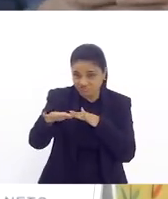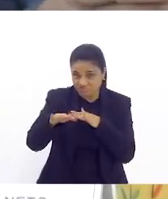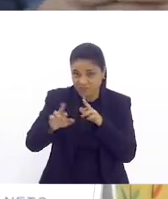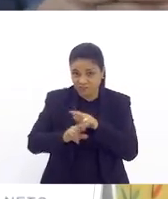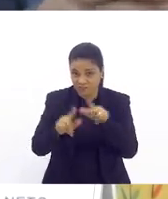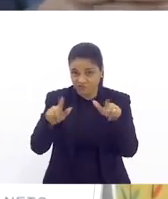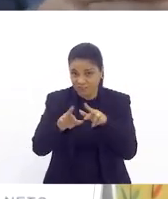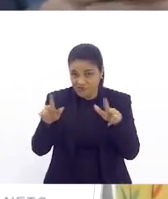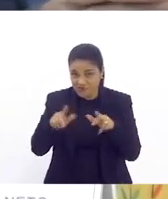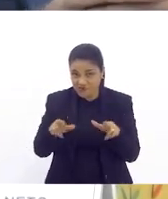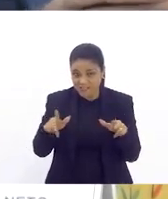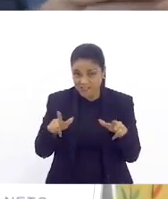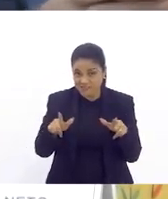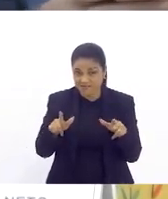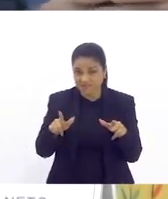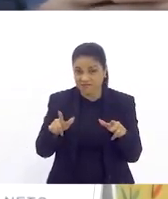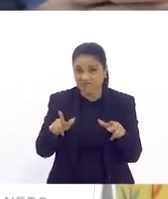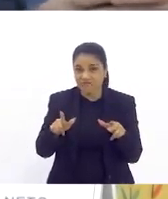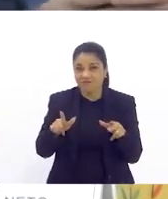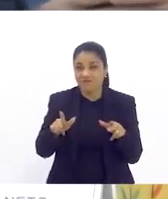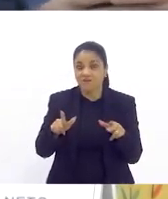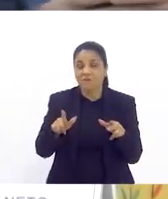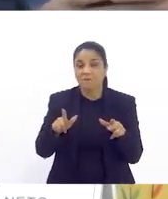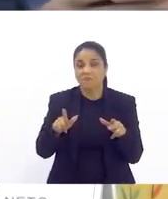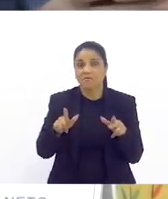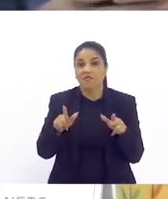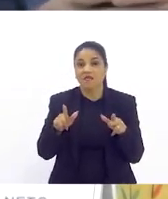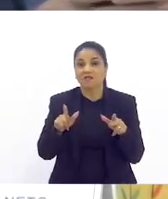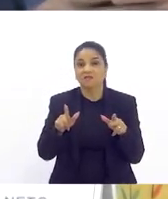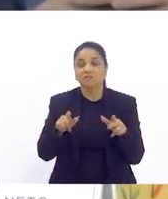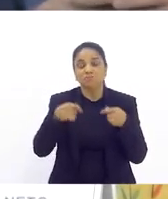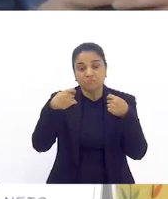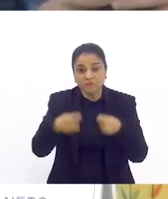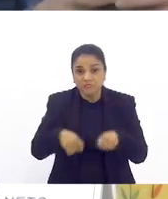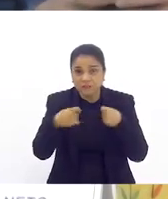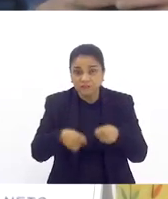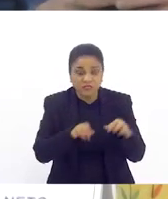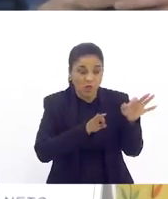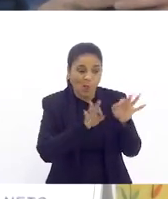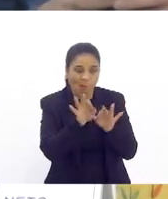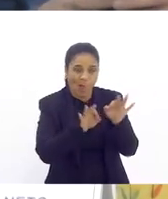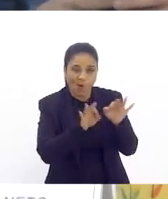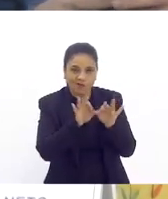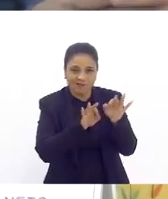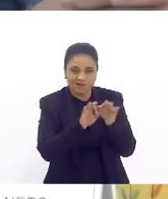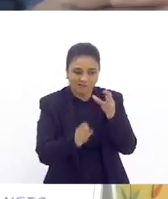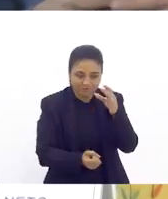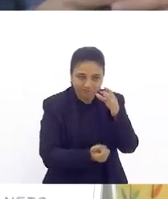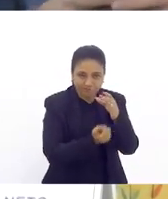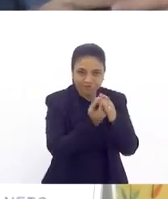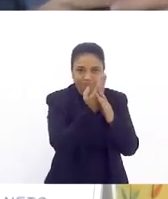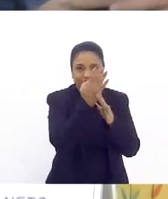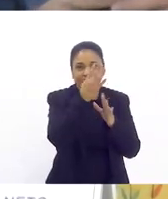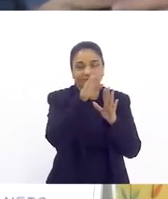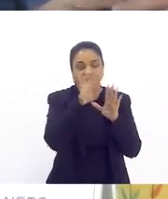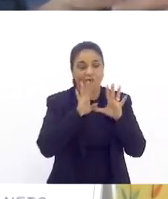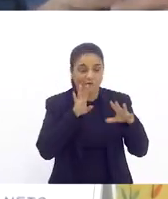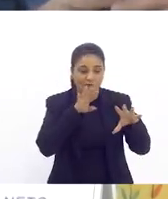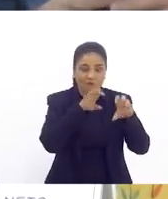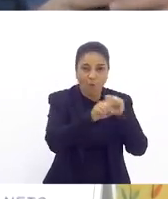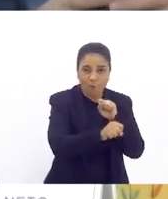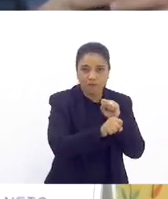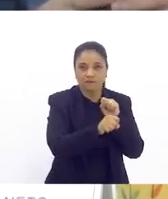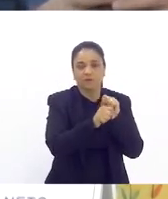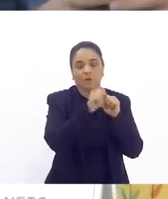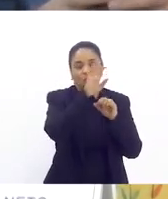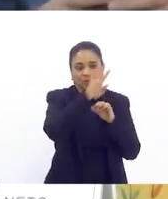estabeleçam o mínimo de organização para implementação dos Tais itinerários formativos do novo ensino